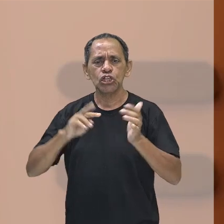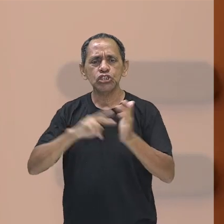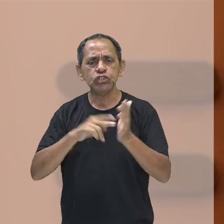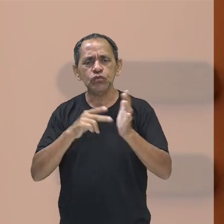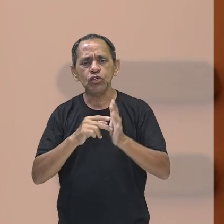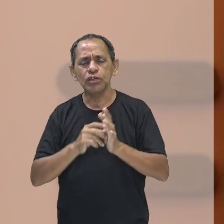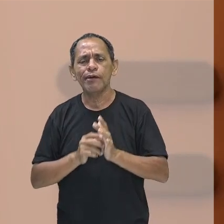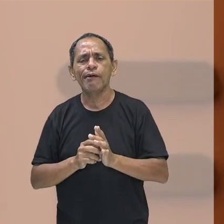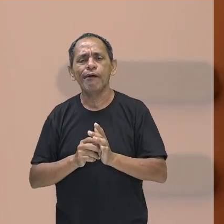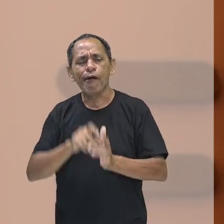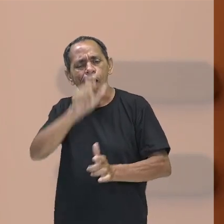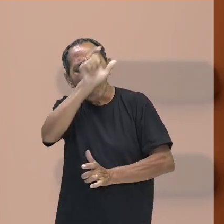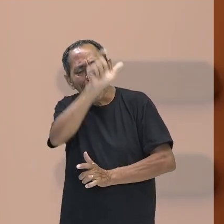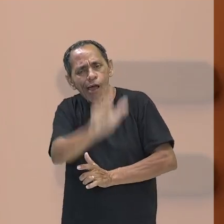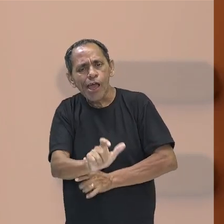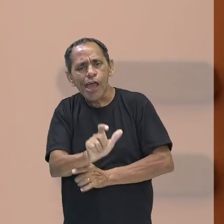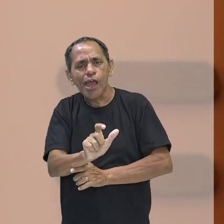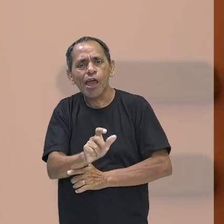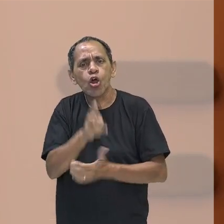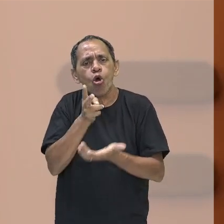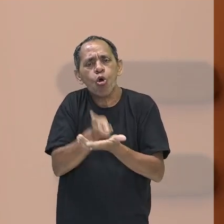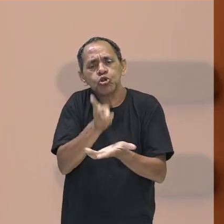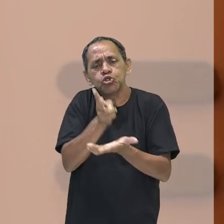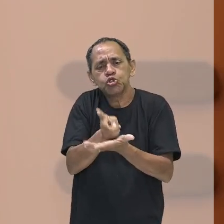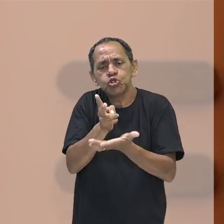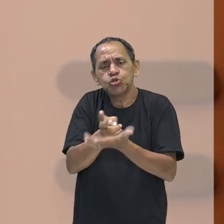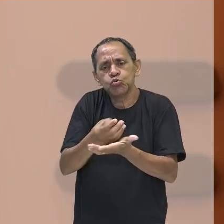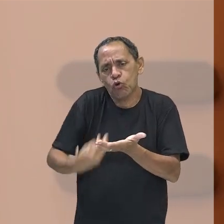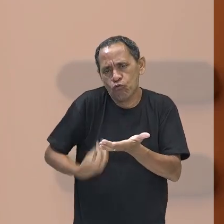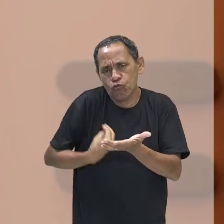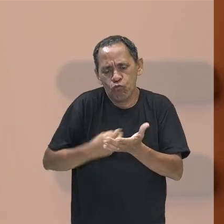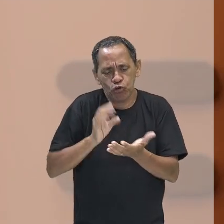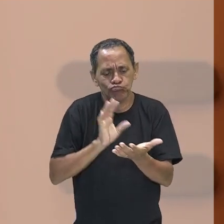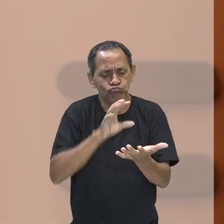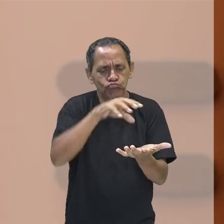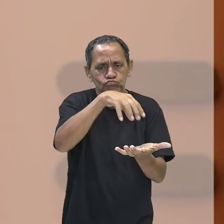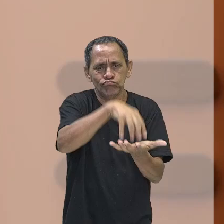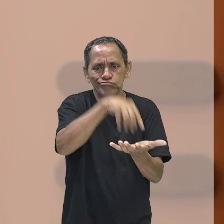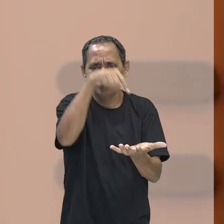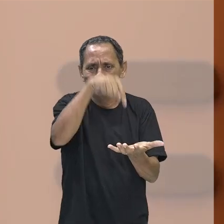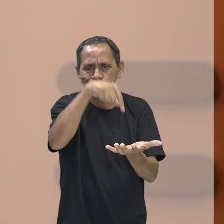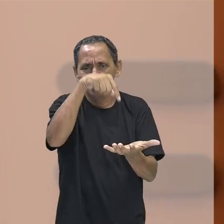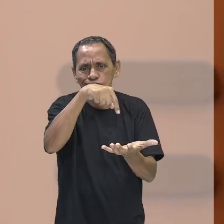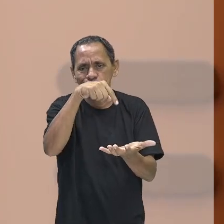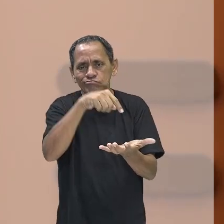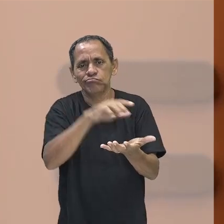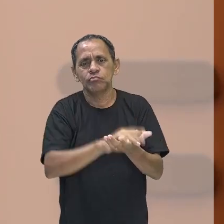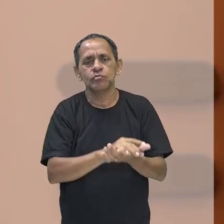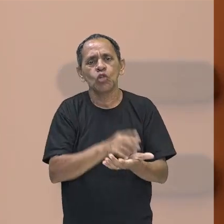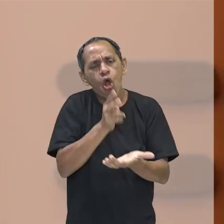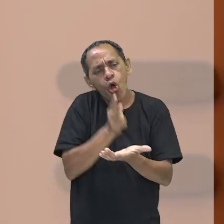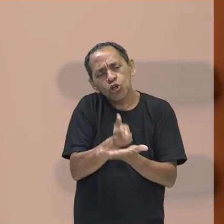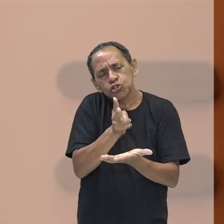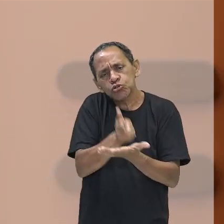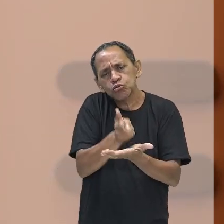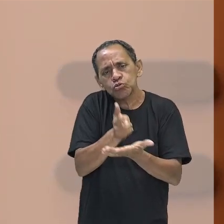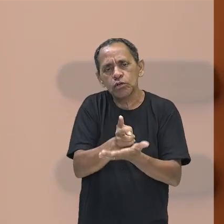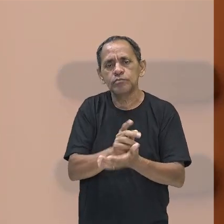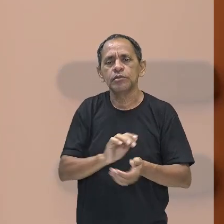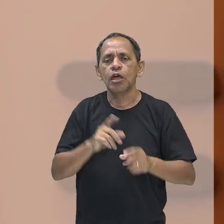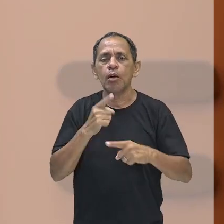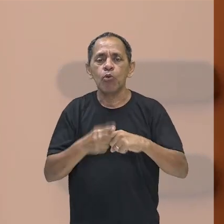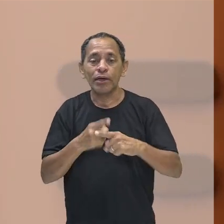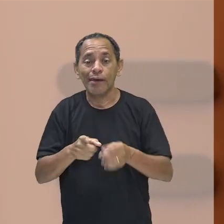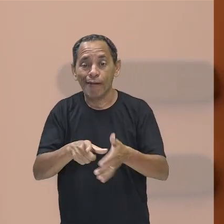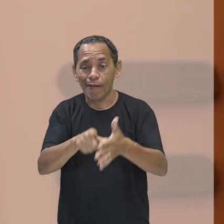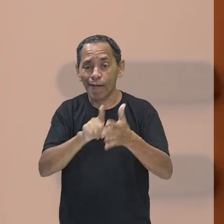indivíduo permanece naquele local, fixa a moradia naquele local. Anteriormente, no período